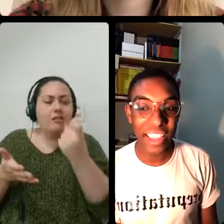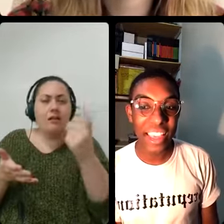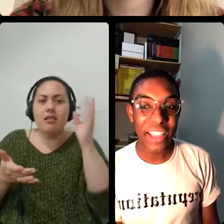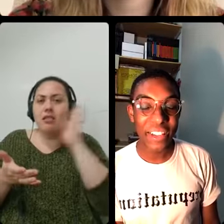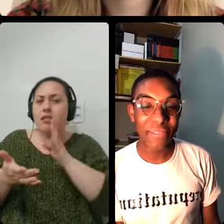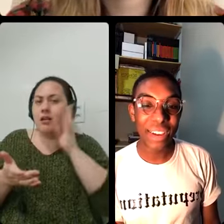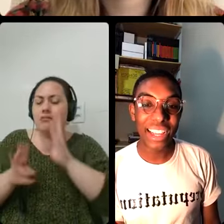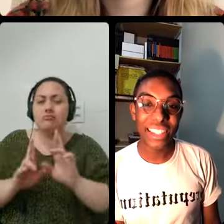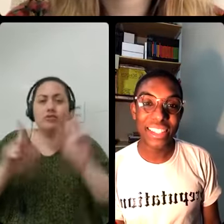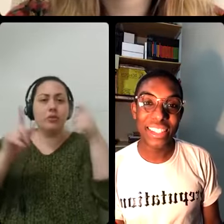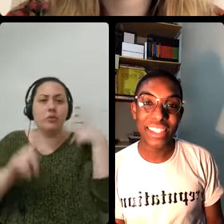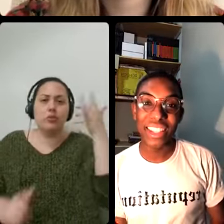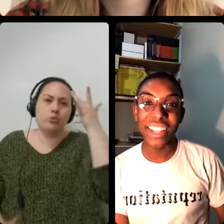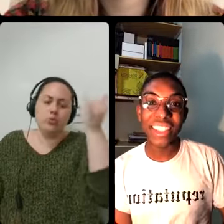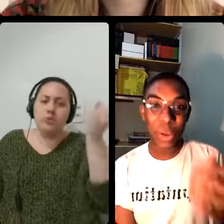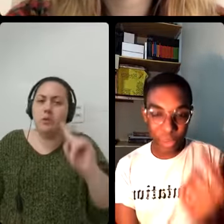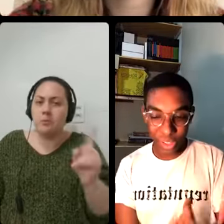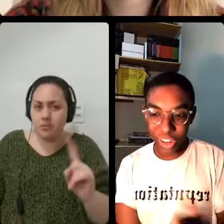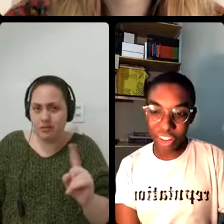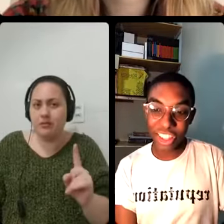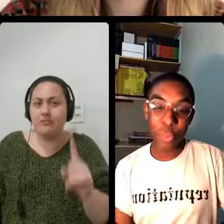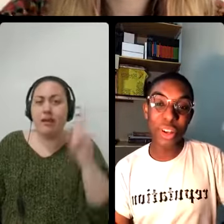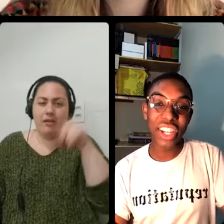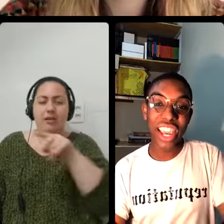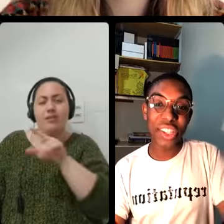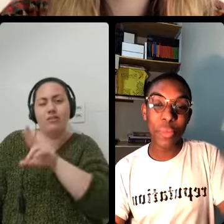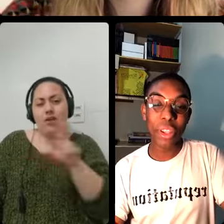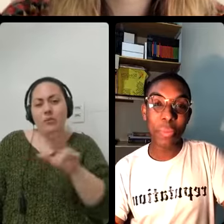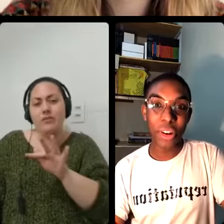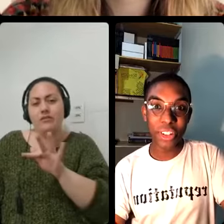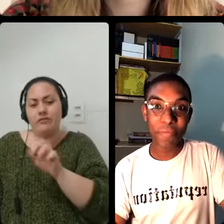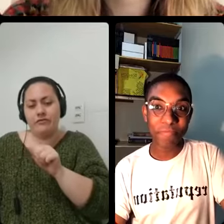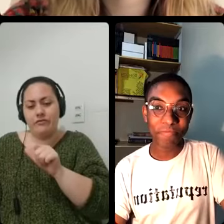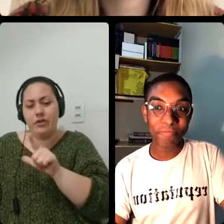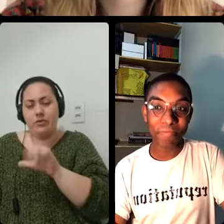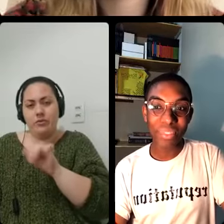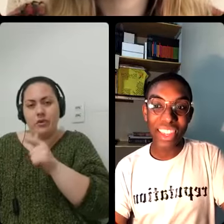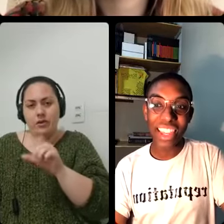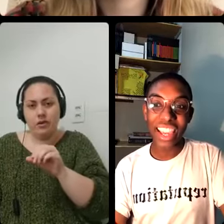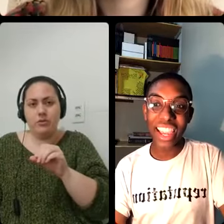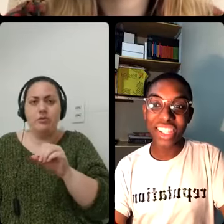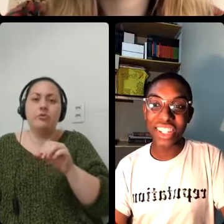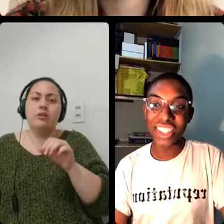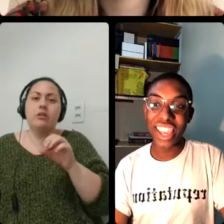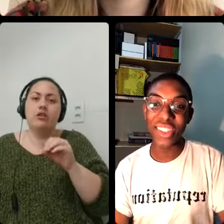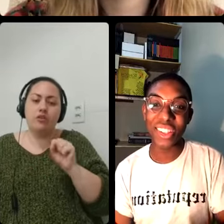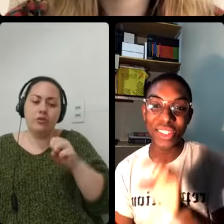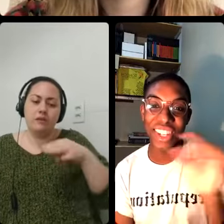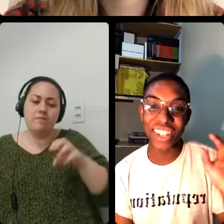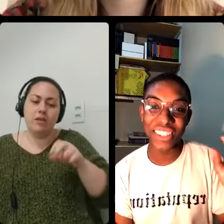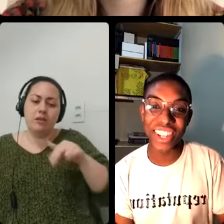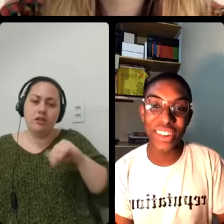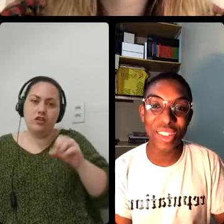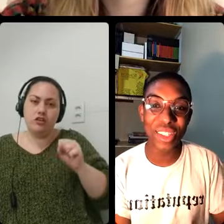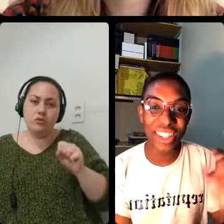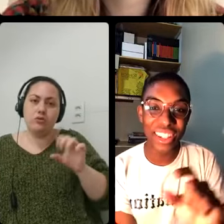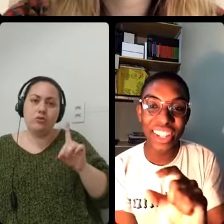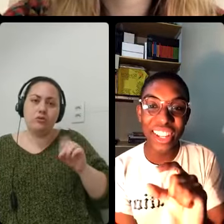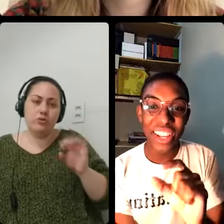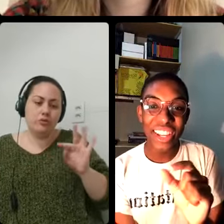né? Mas tem eu falei, então, o podcast, o Preto Pod. E aí a gente tem o nosso jargão, né?